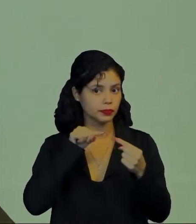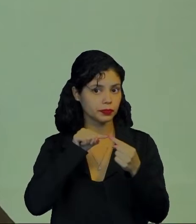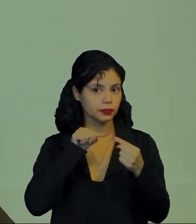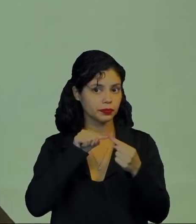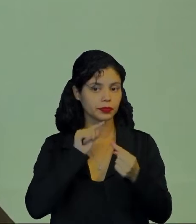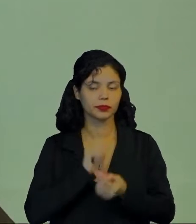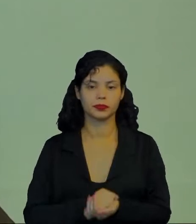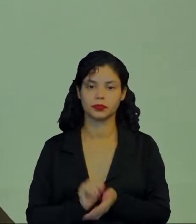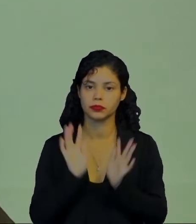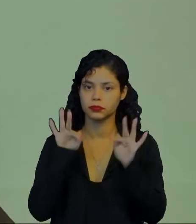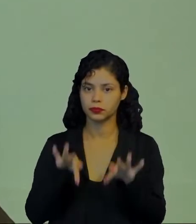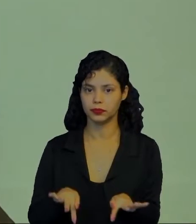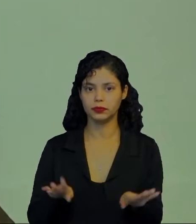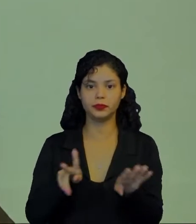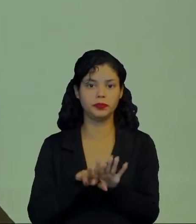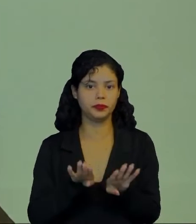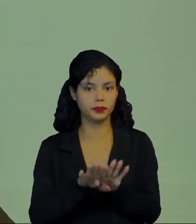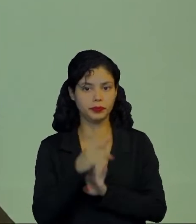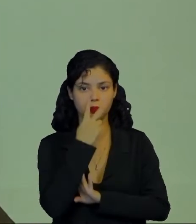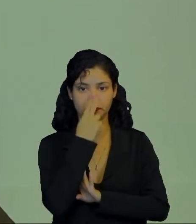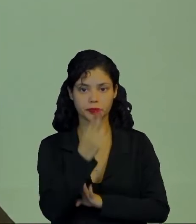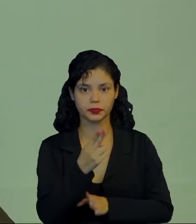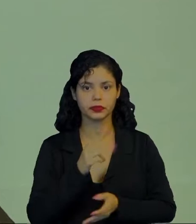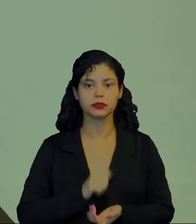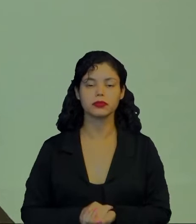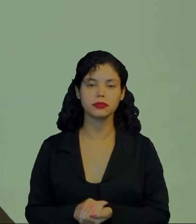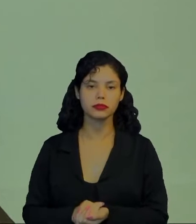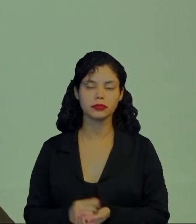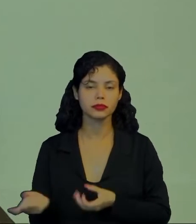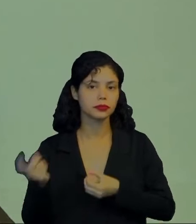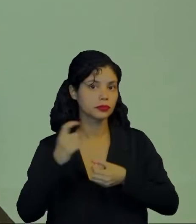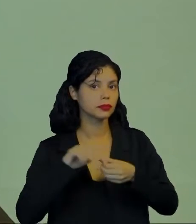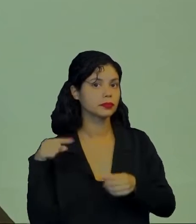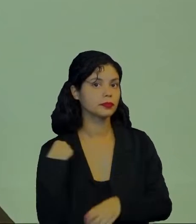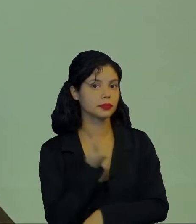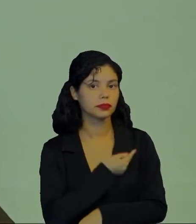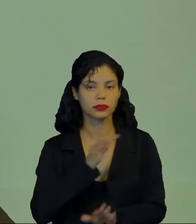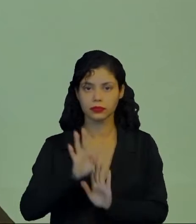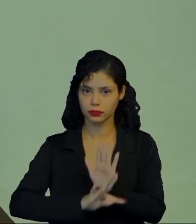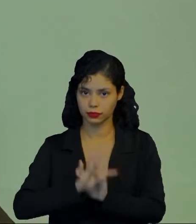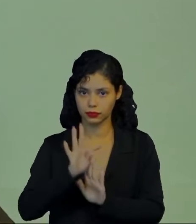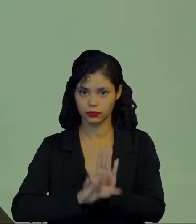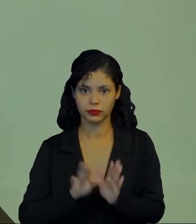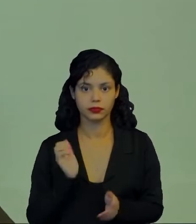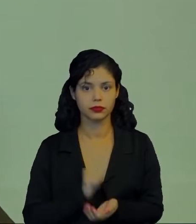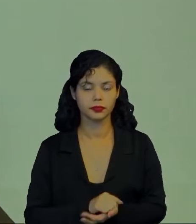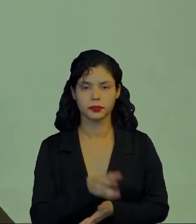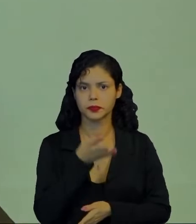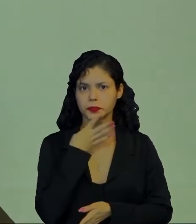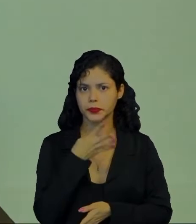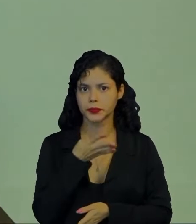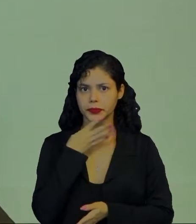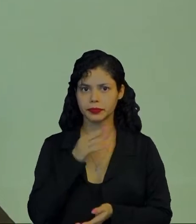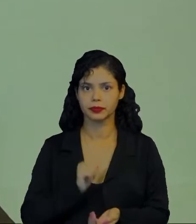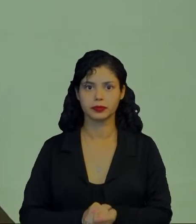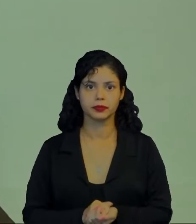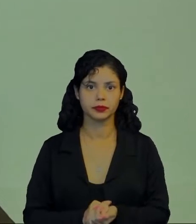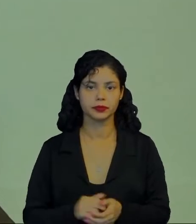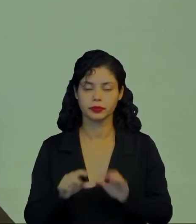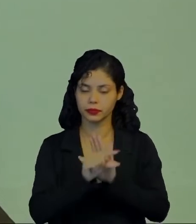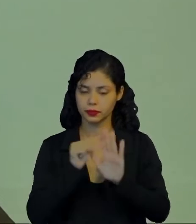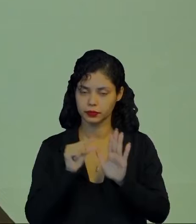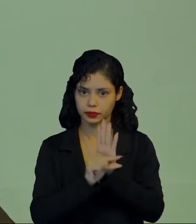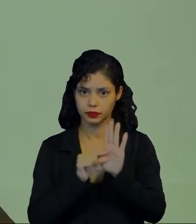que têm final semelhante. Então, vamos voltar ao nosso texto para reconhecer esses